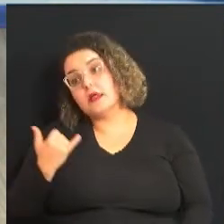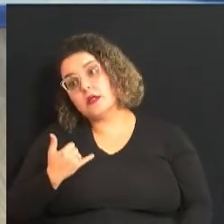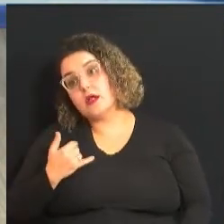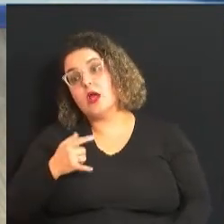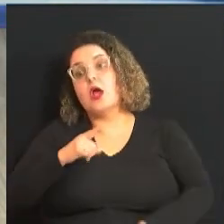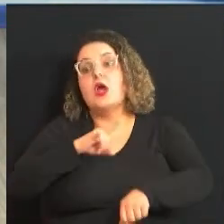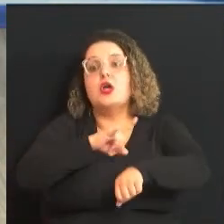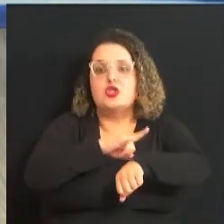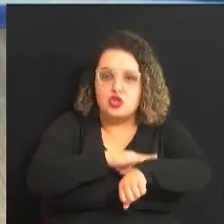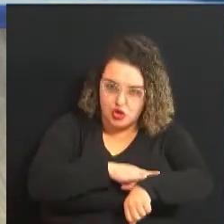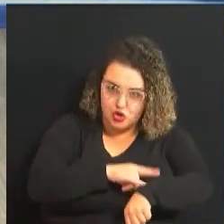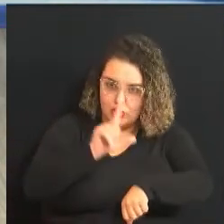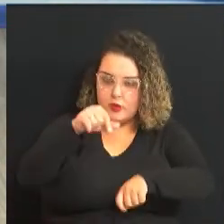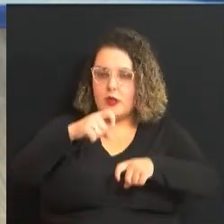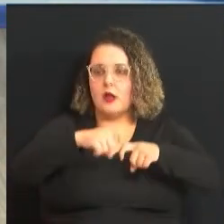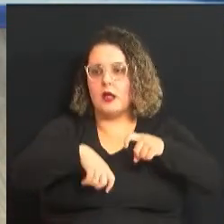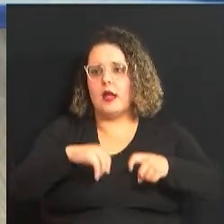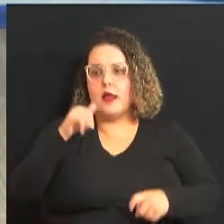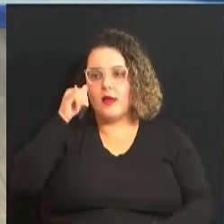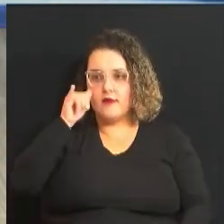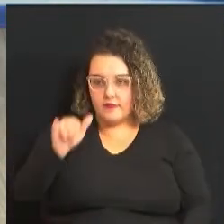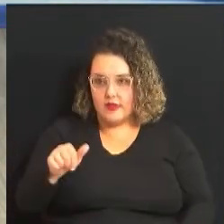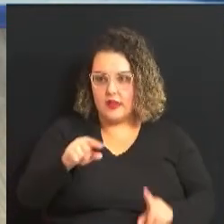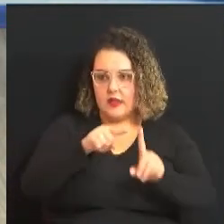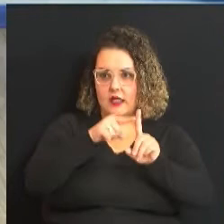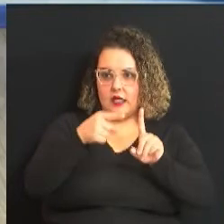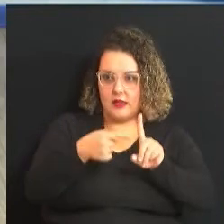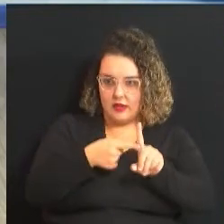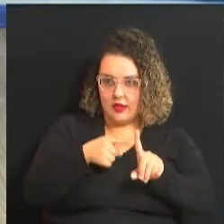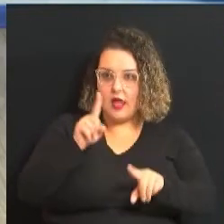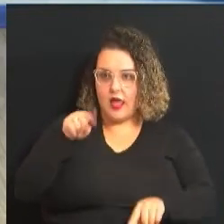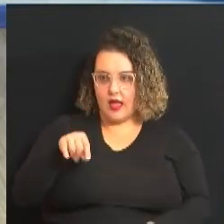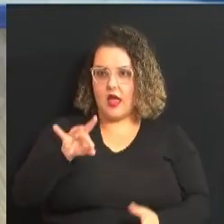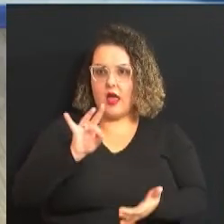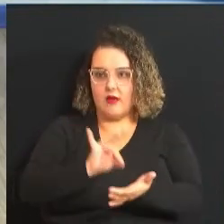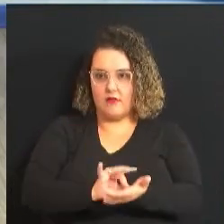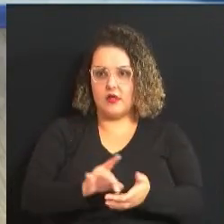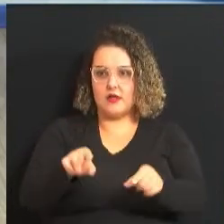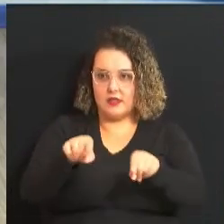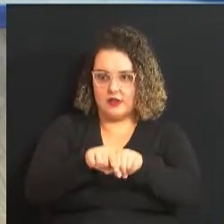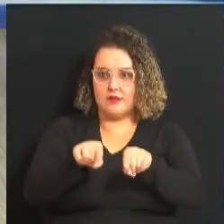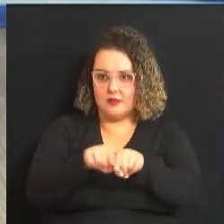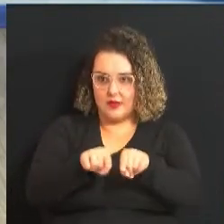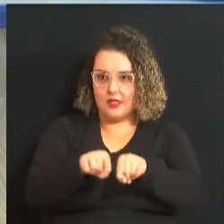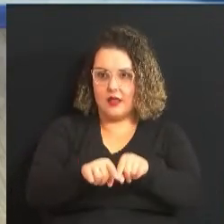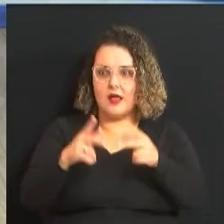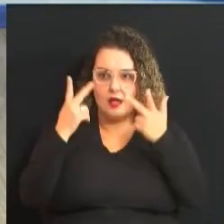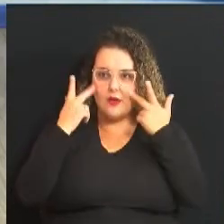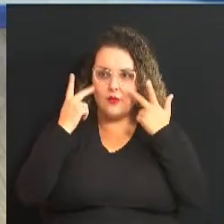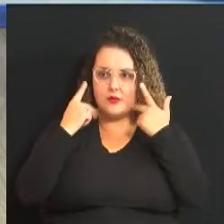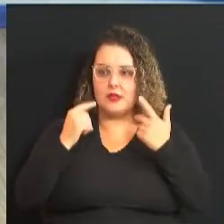a relação evita a gravidez. Isso é verdade? Também é um método natural?